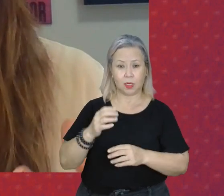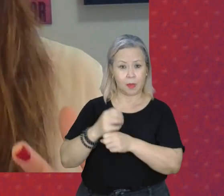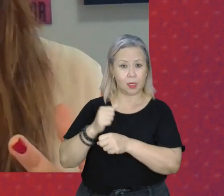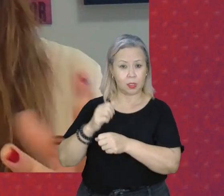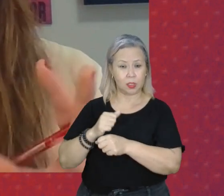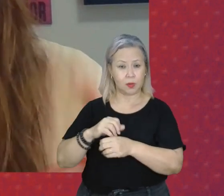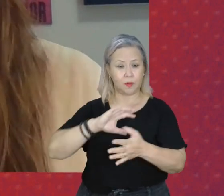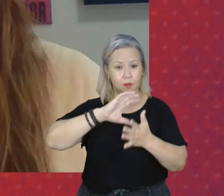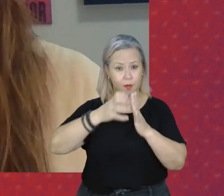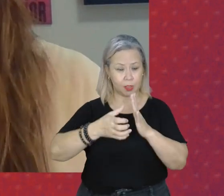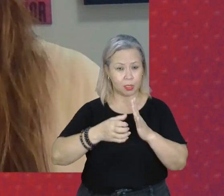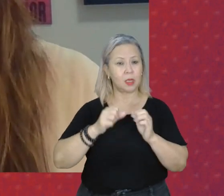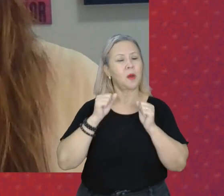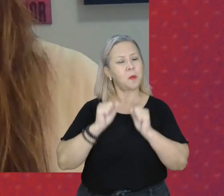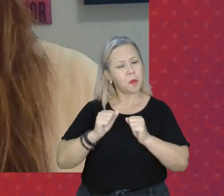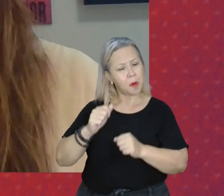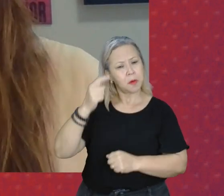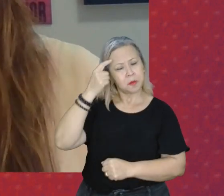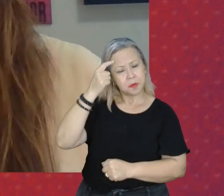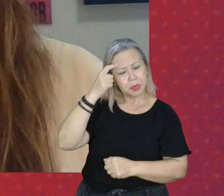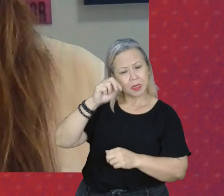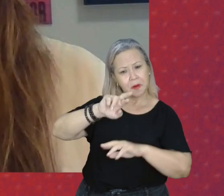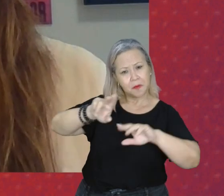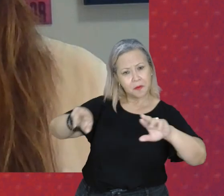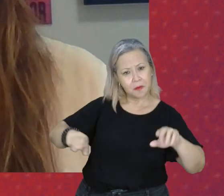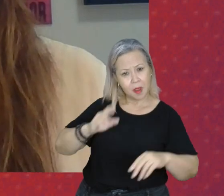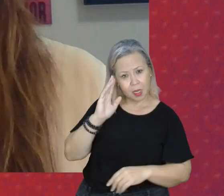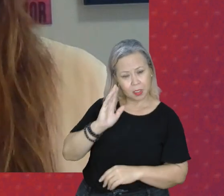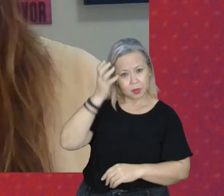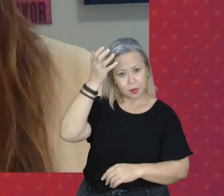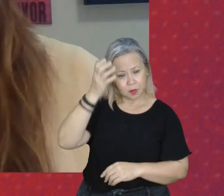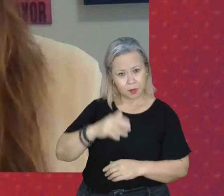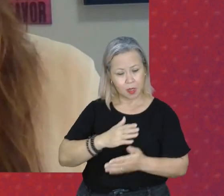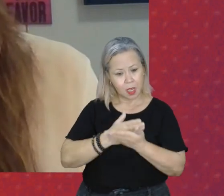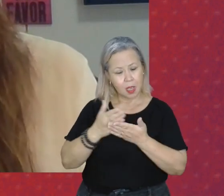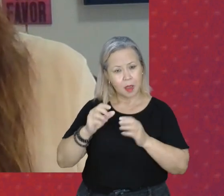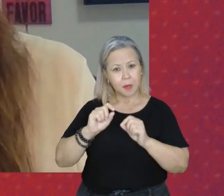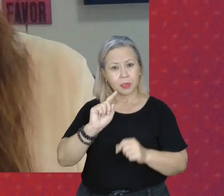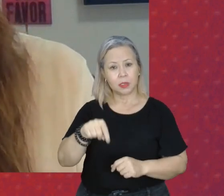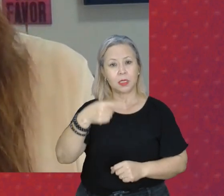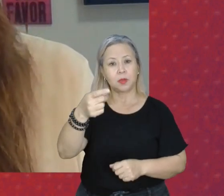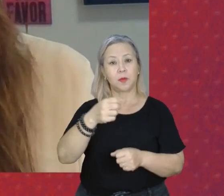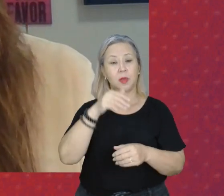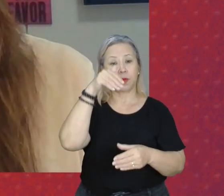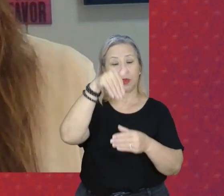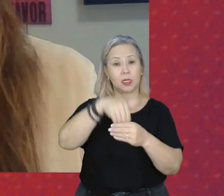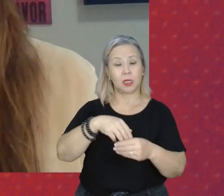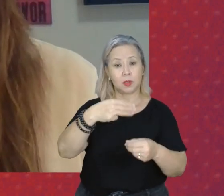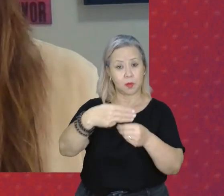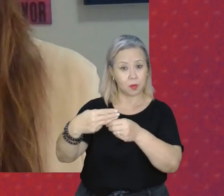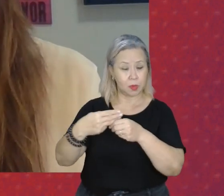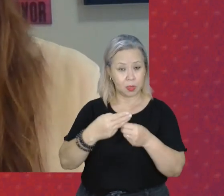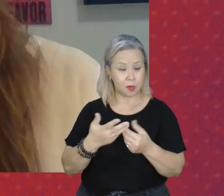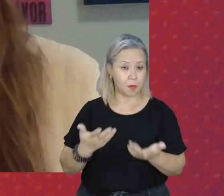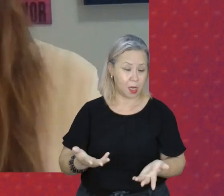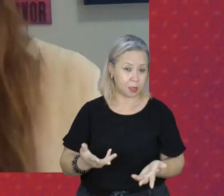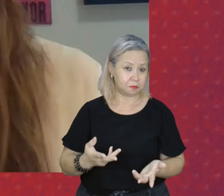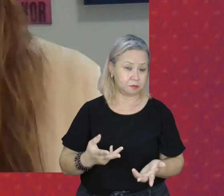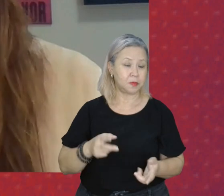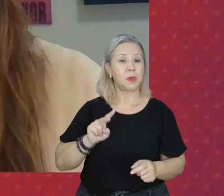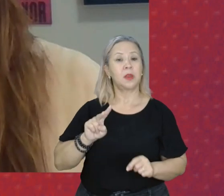gente poderia pensar em várias soluções aí, a partir das próximas eleições municipais, de repente, para ver se a